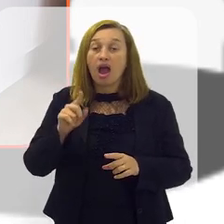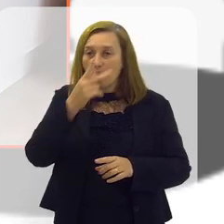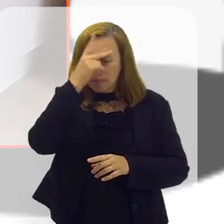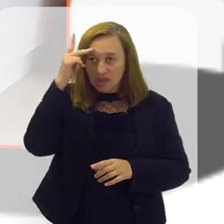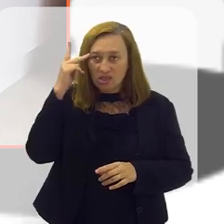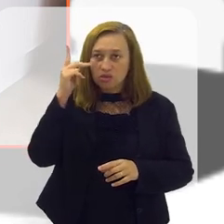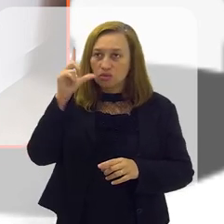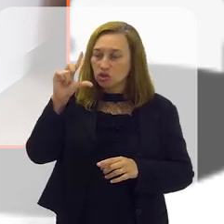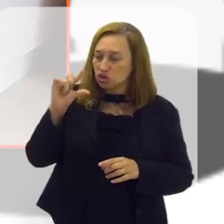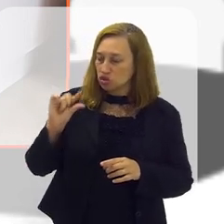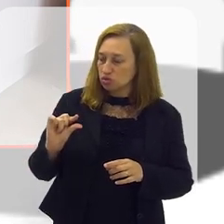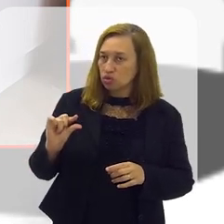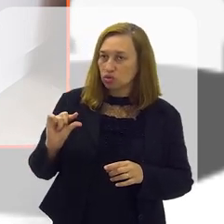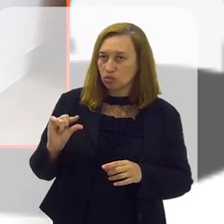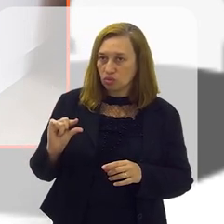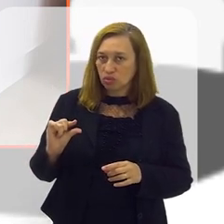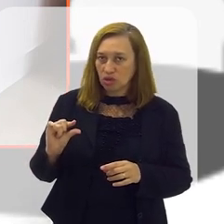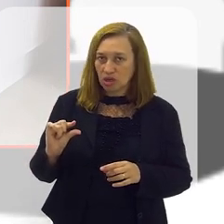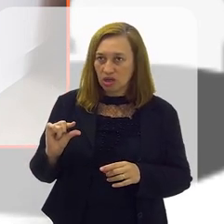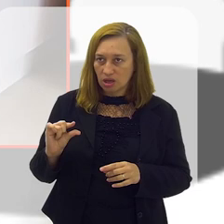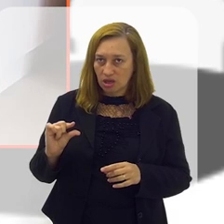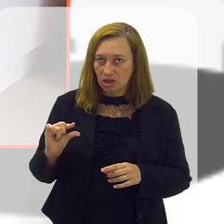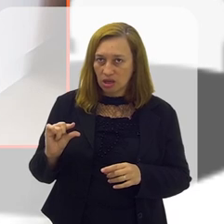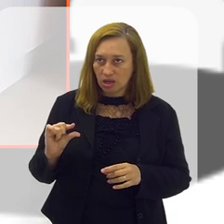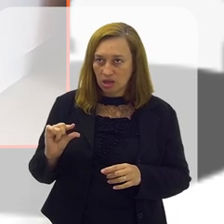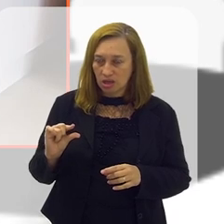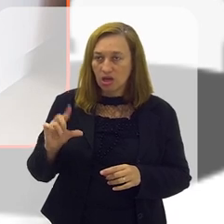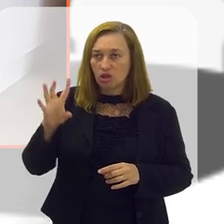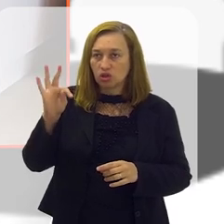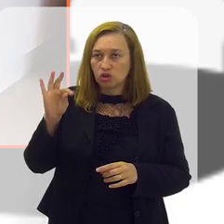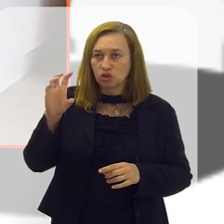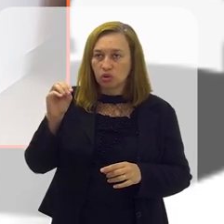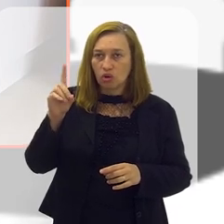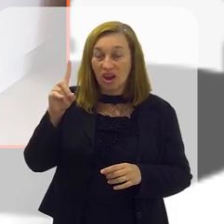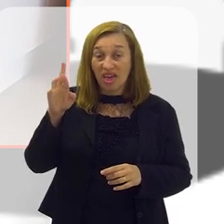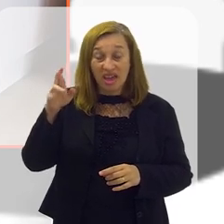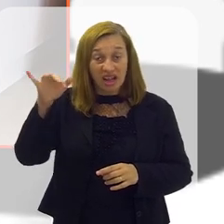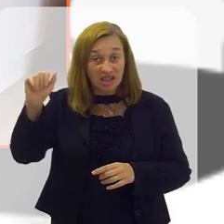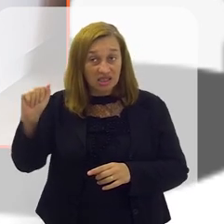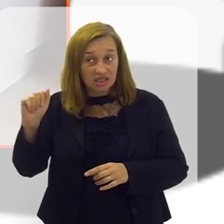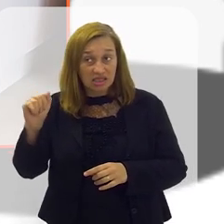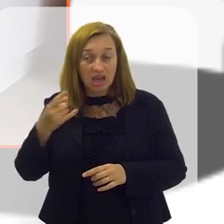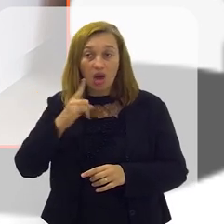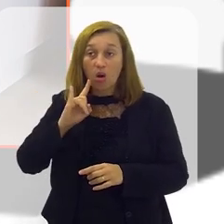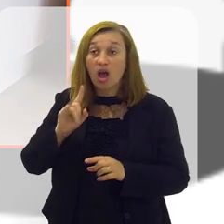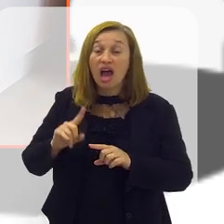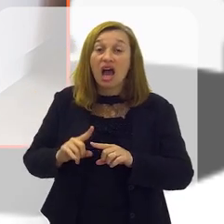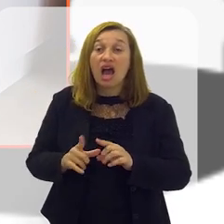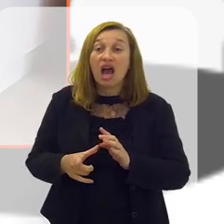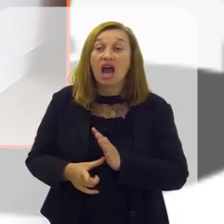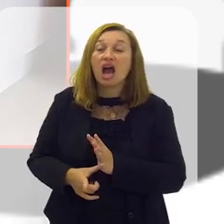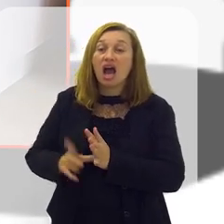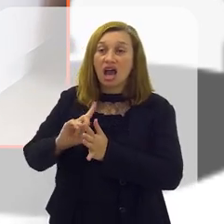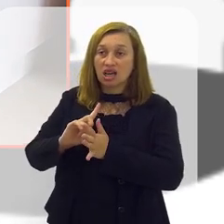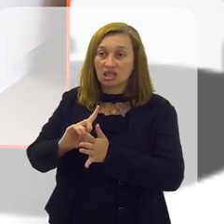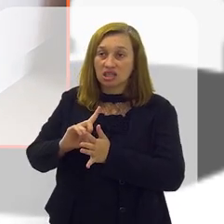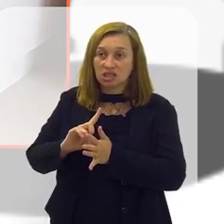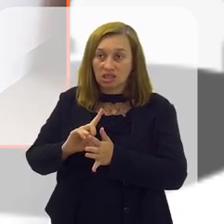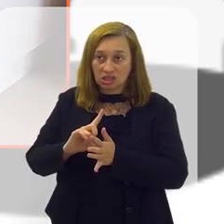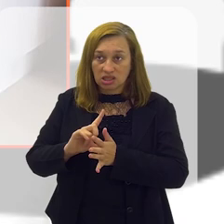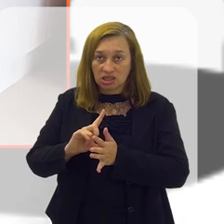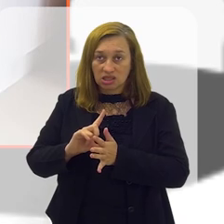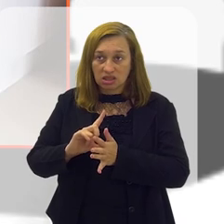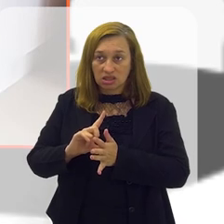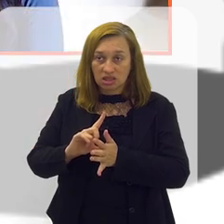diminui a tolerância ao álcool. Então, o que antes ela bebia numa grande quantidade, Cláudia, depois ela passa a